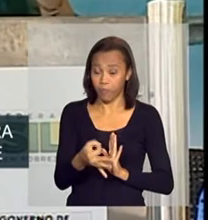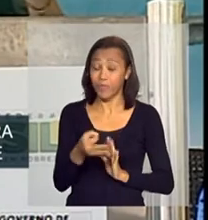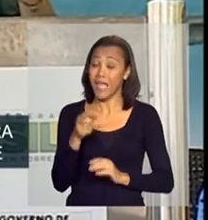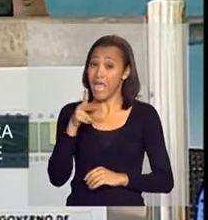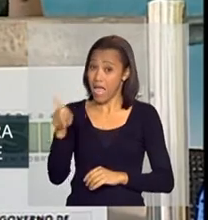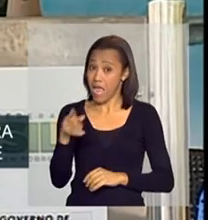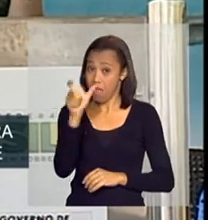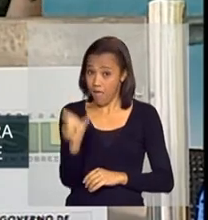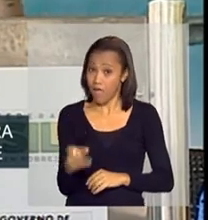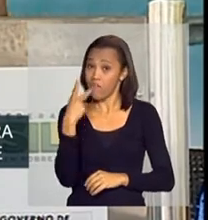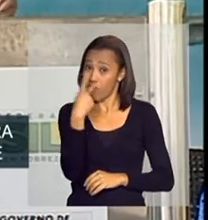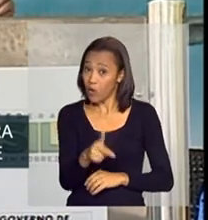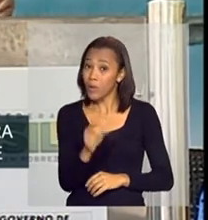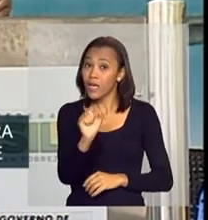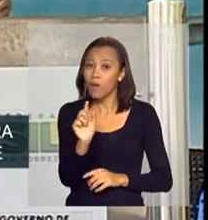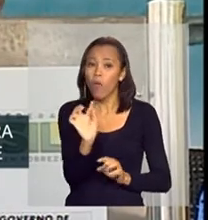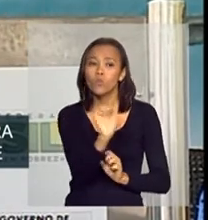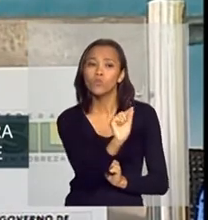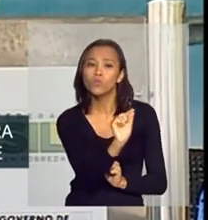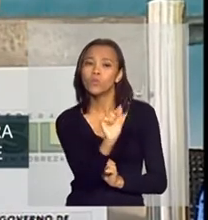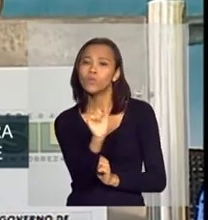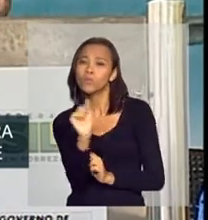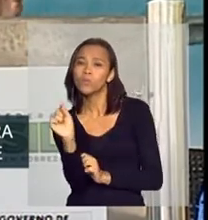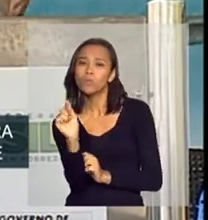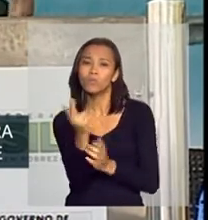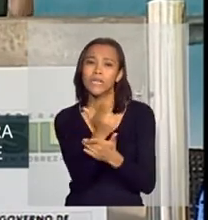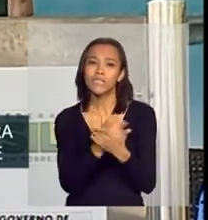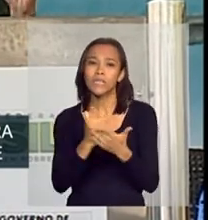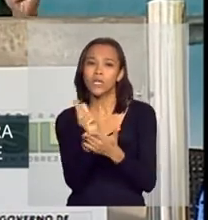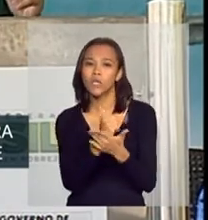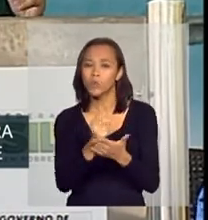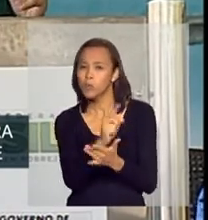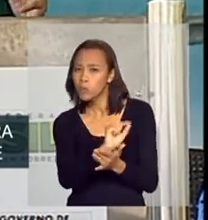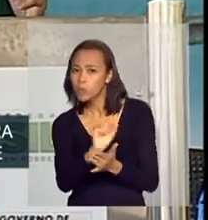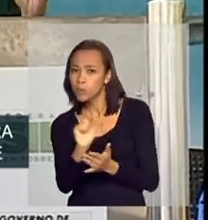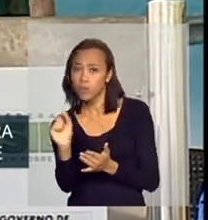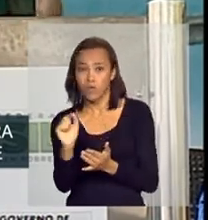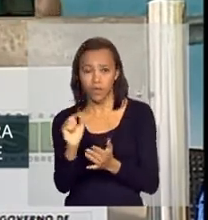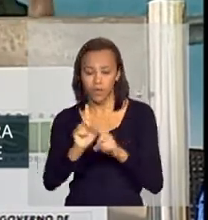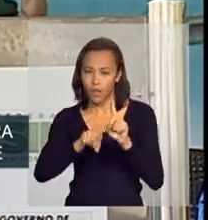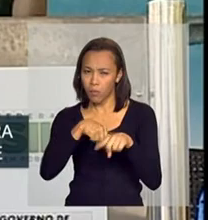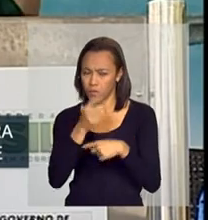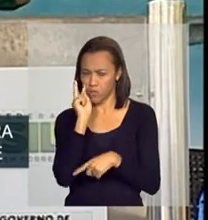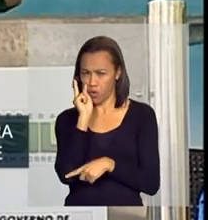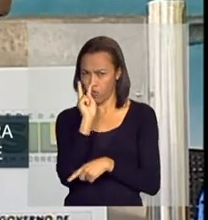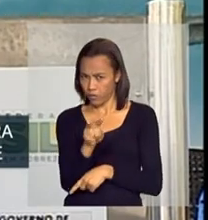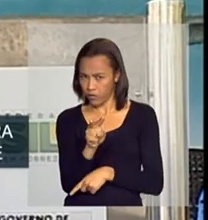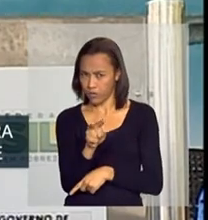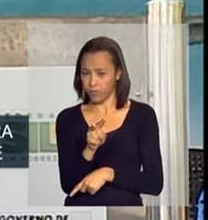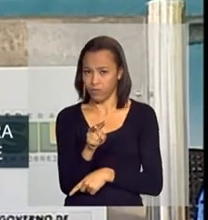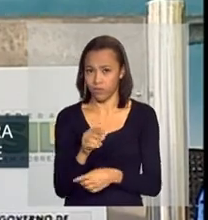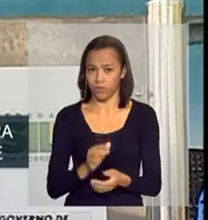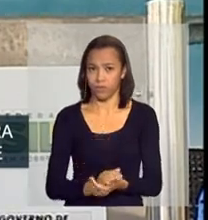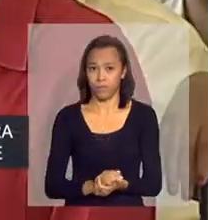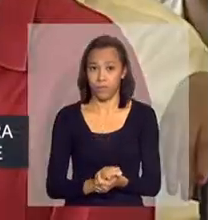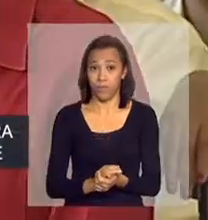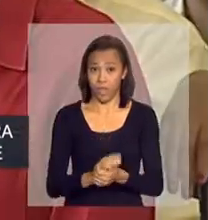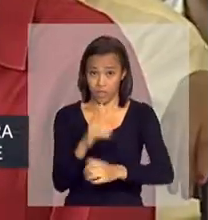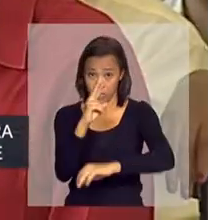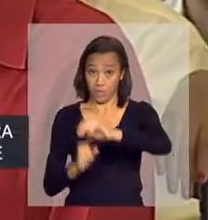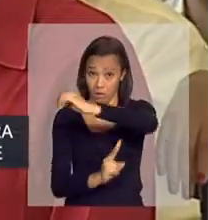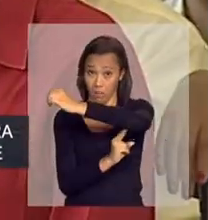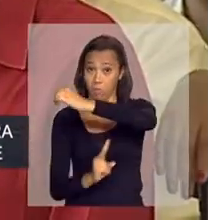essa ponte era como um traço. Depois que eu vi aquele vão e eu